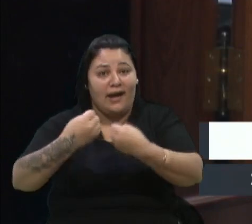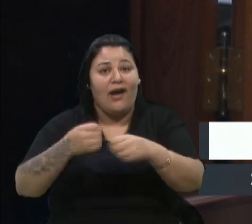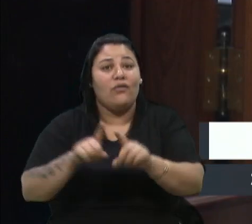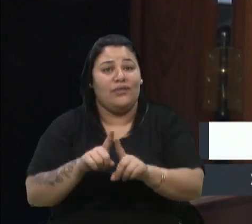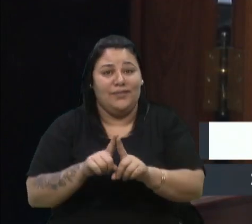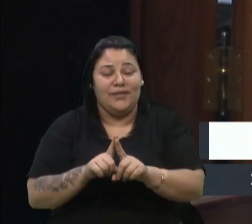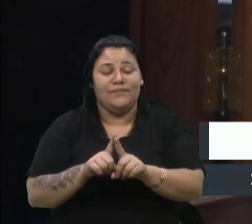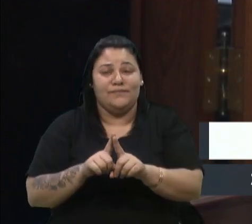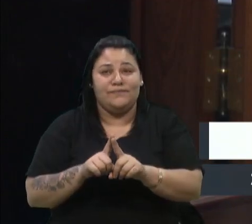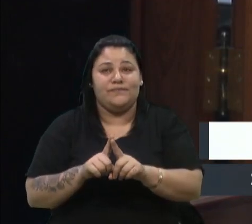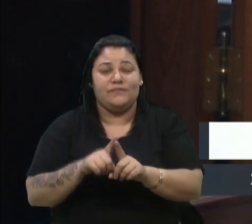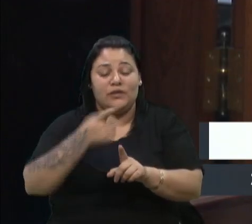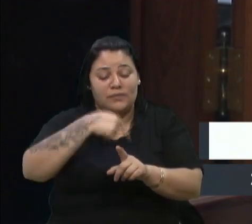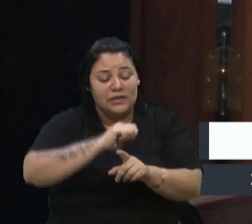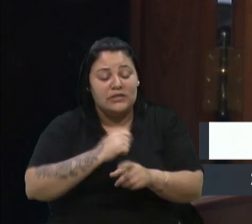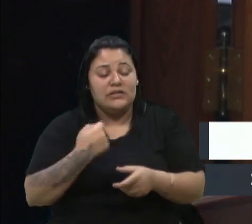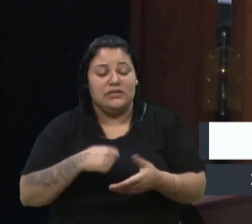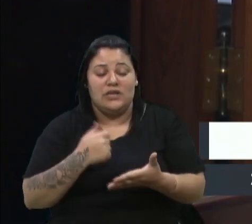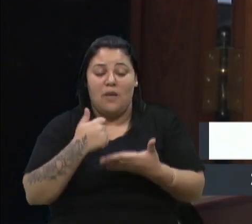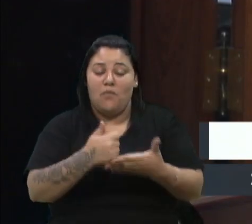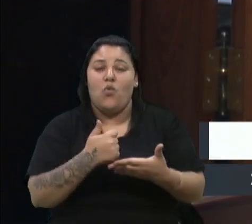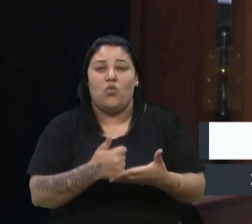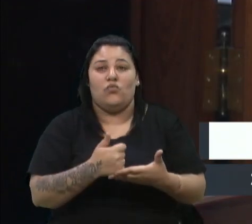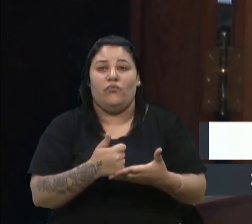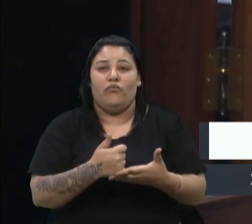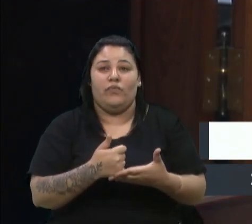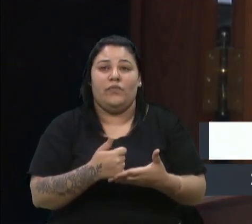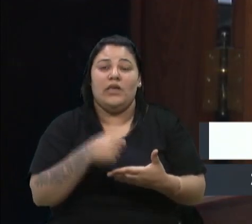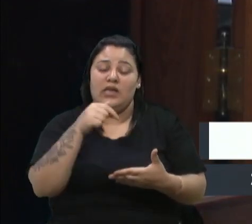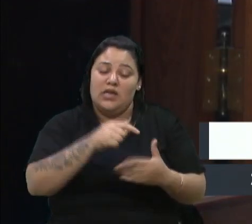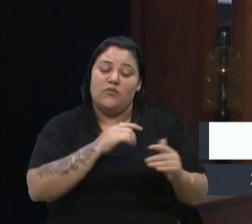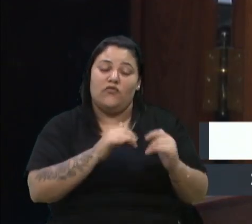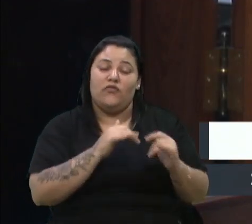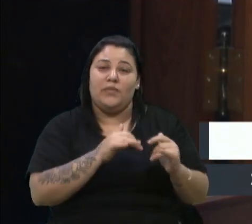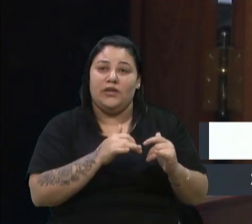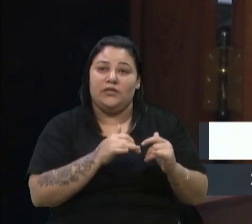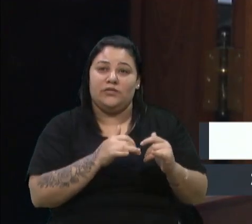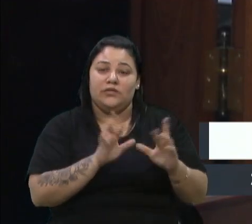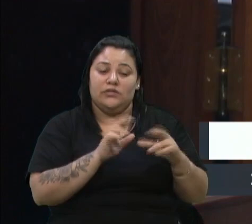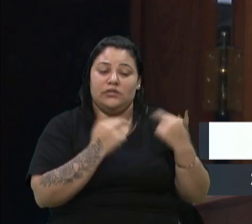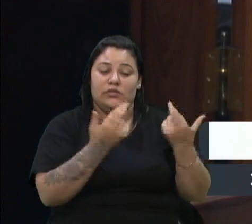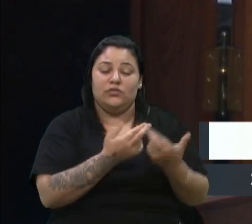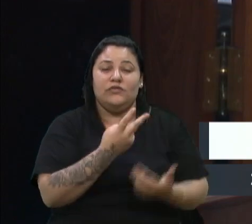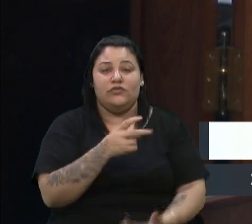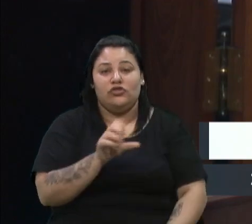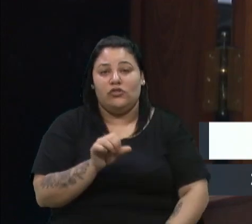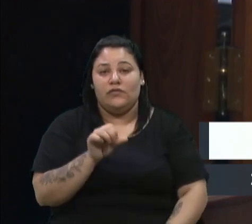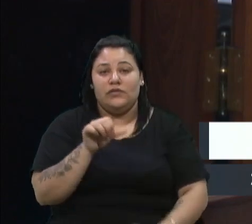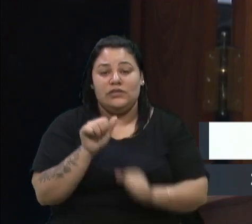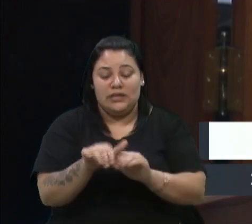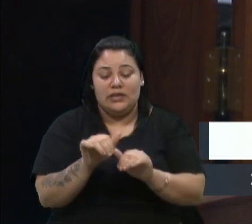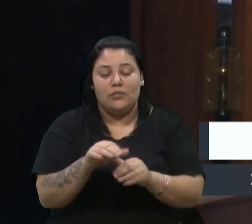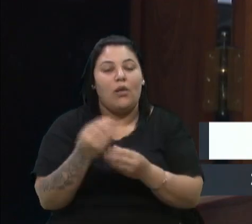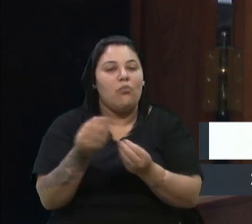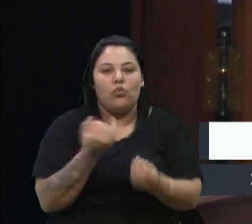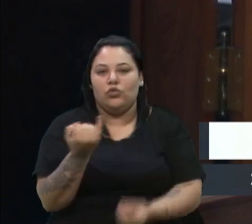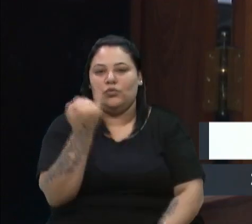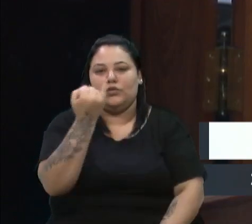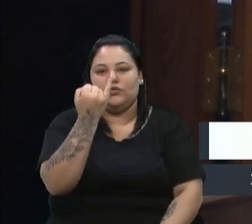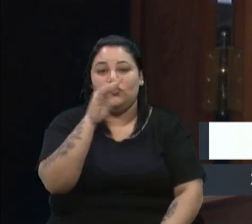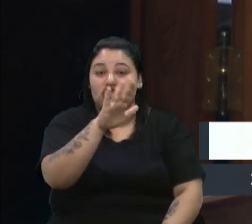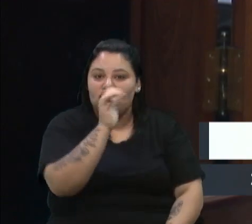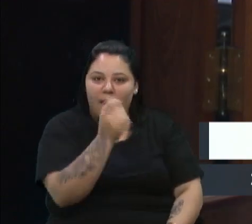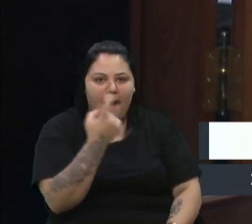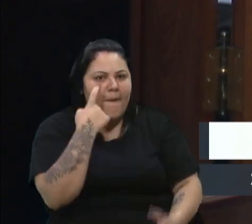precisa de apoio, e esse movimento que volta a se reunir agora de 29 de setembro é importantíssimo para chamar a